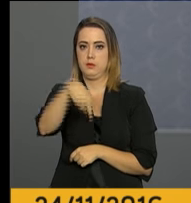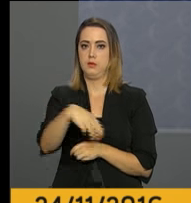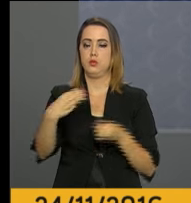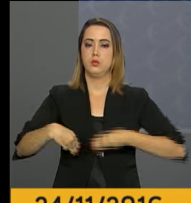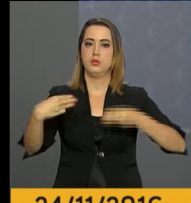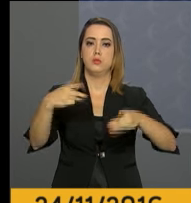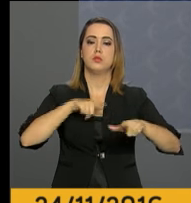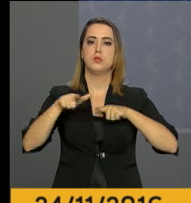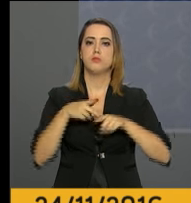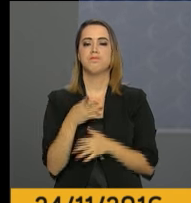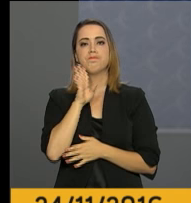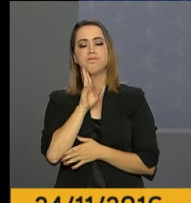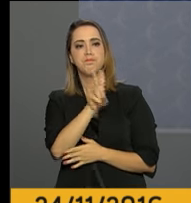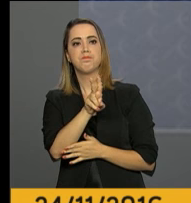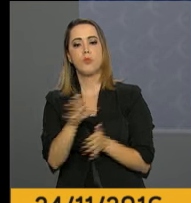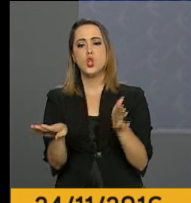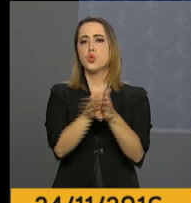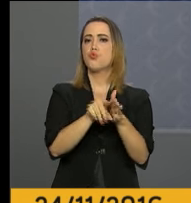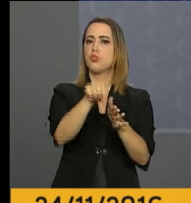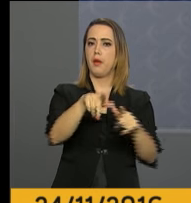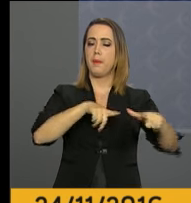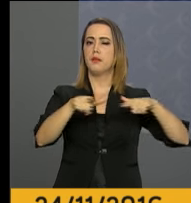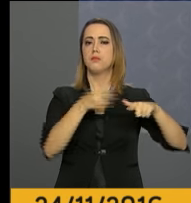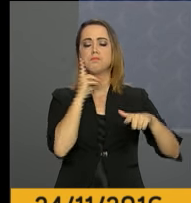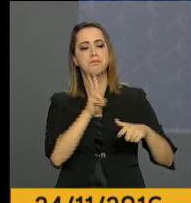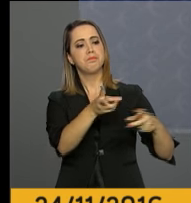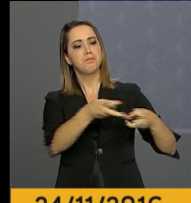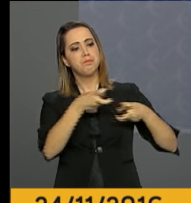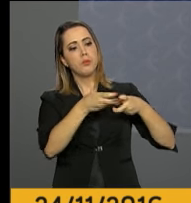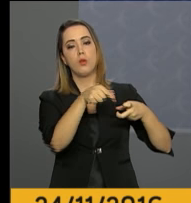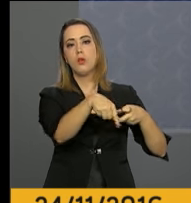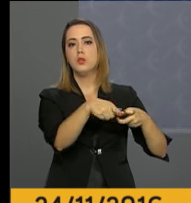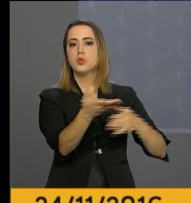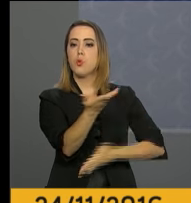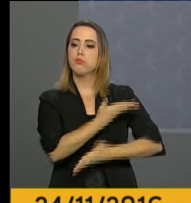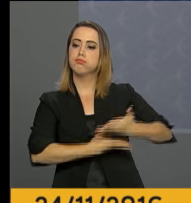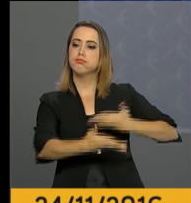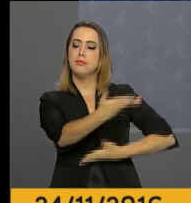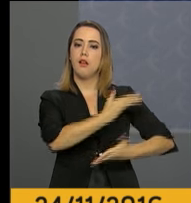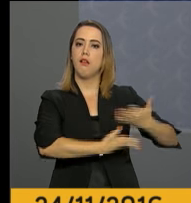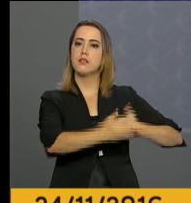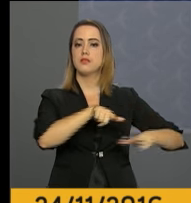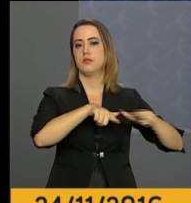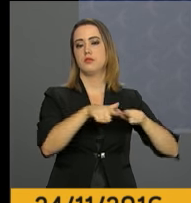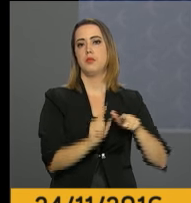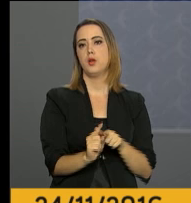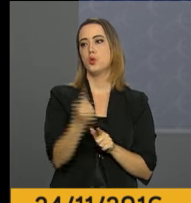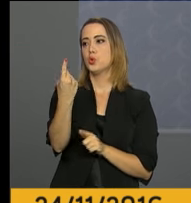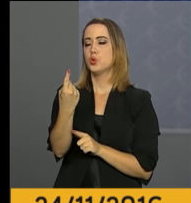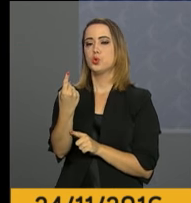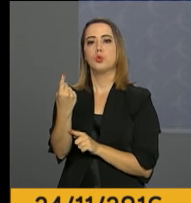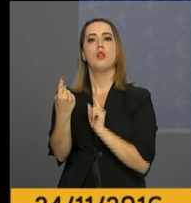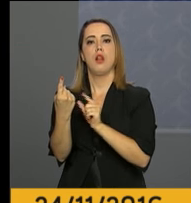cheguei e lá verifiquei qual é qual qual era o exato conteúdo daquelas relações de trabalho claro que eu advogava de um lado